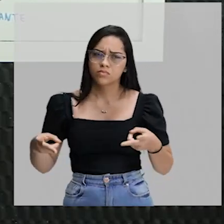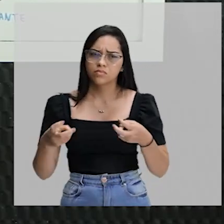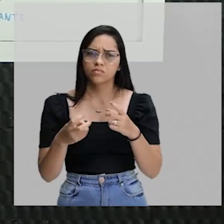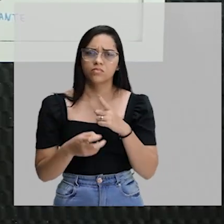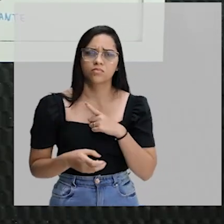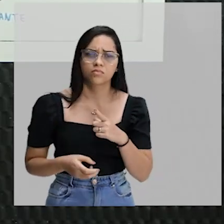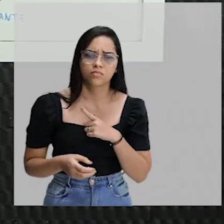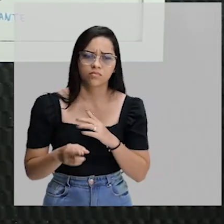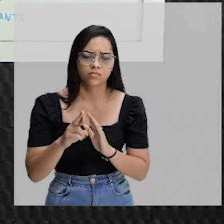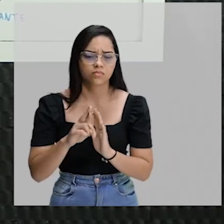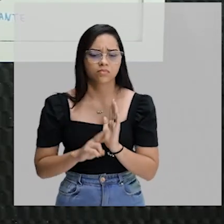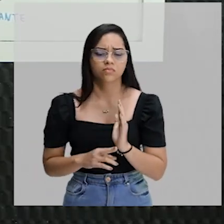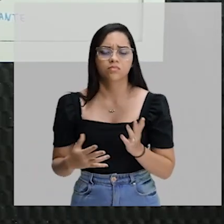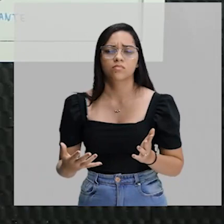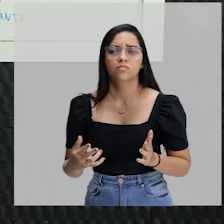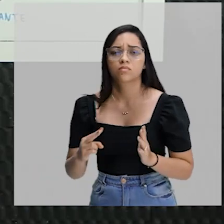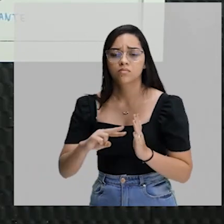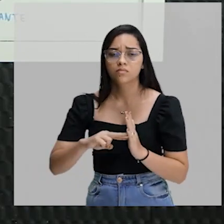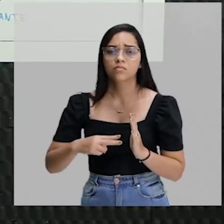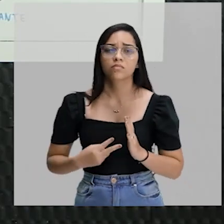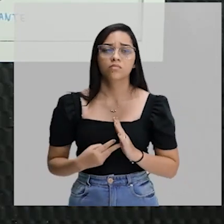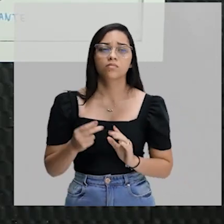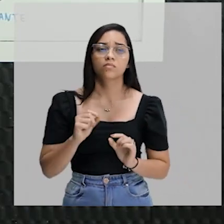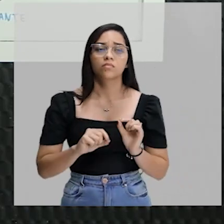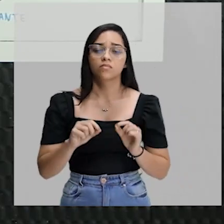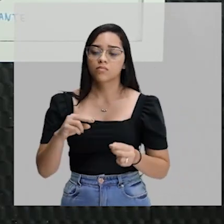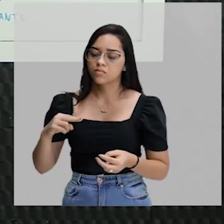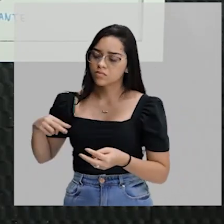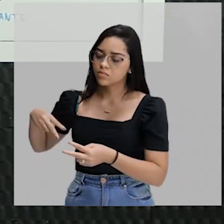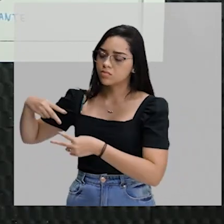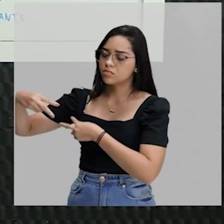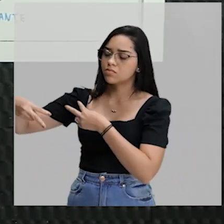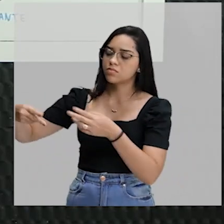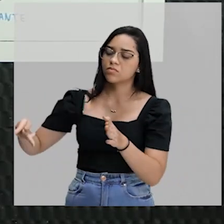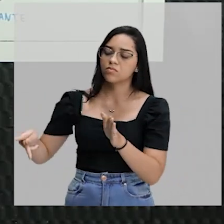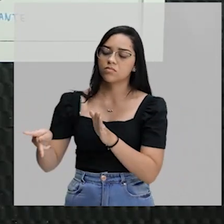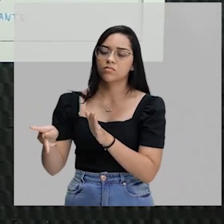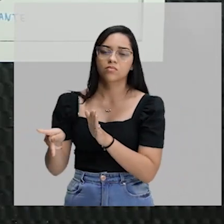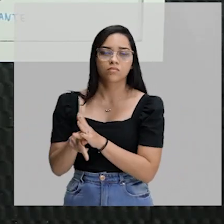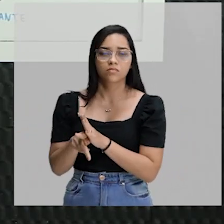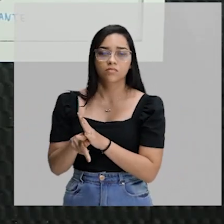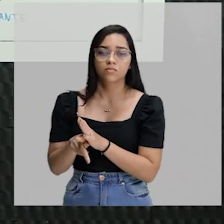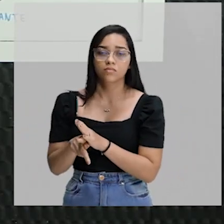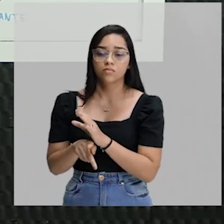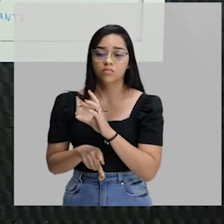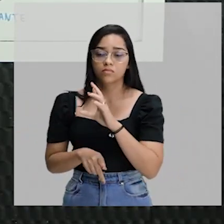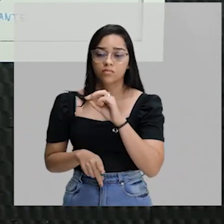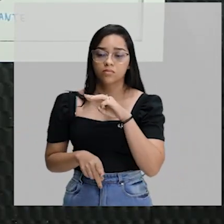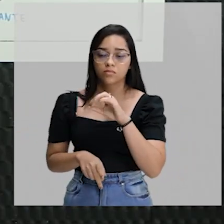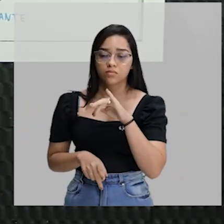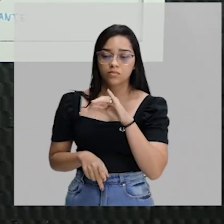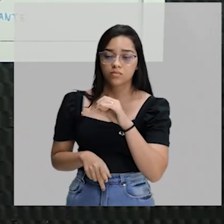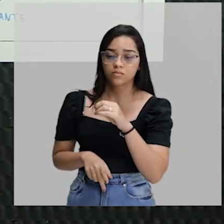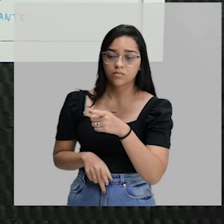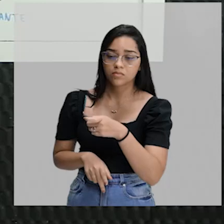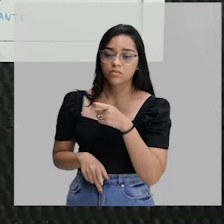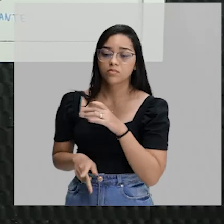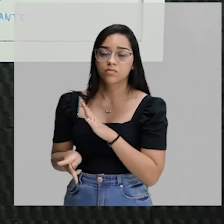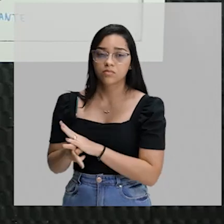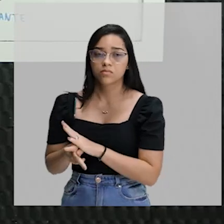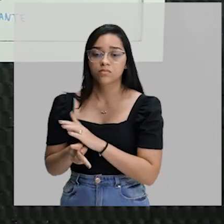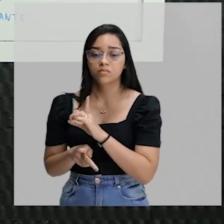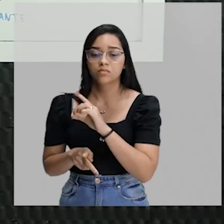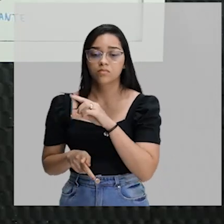esse padrão aqui, isso significa que é uma herança ligada ao cromossomo X, é uma herança